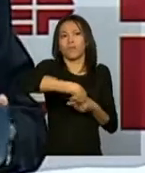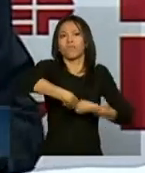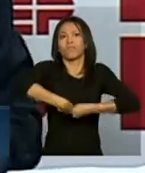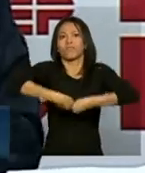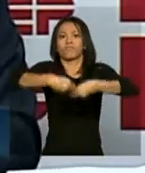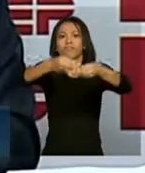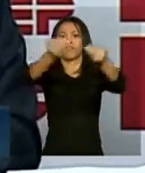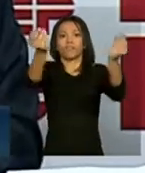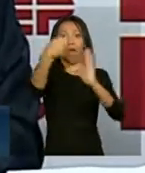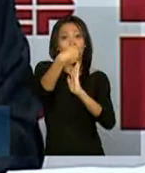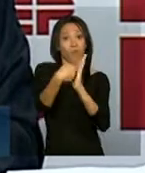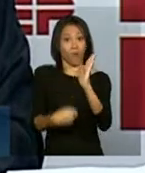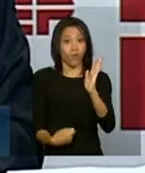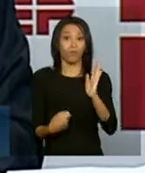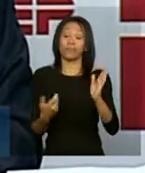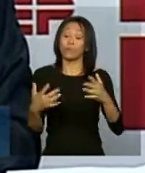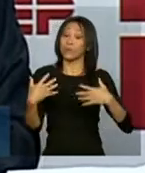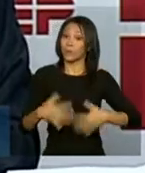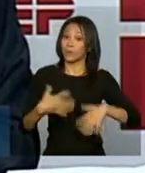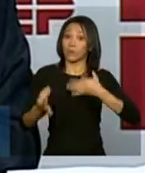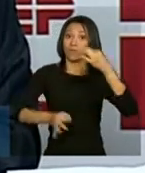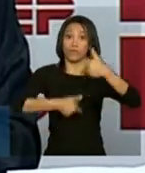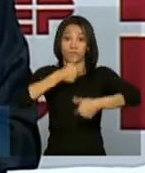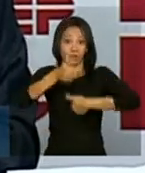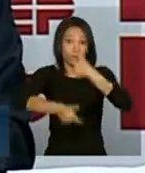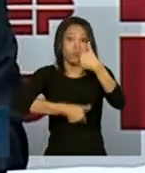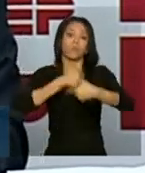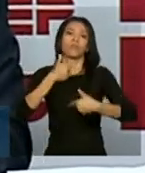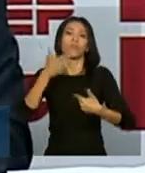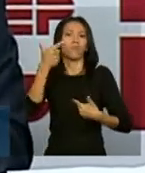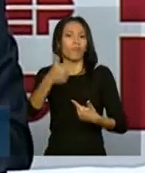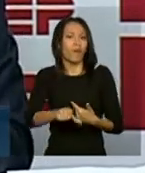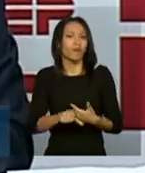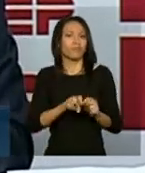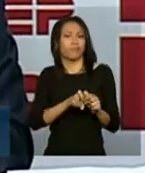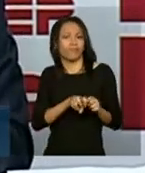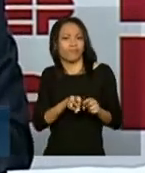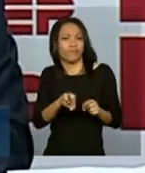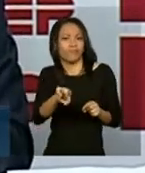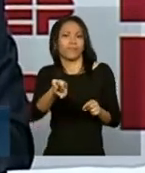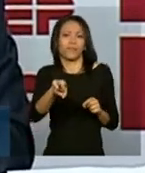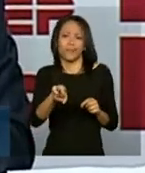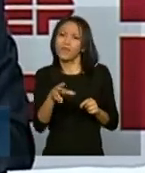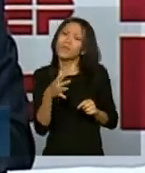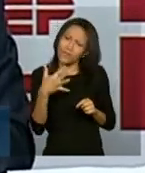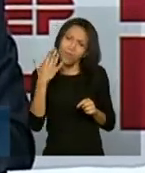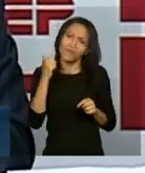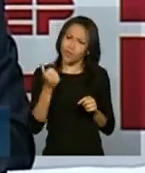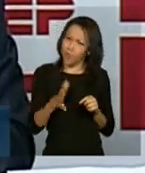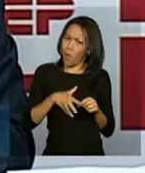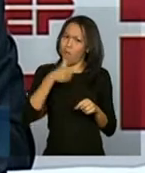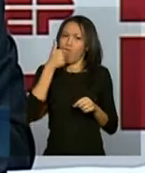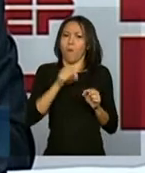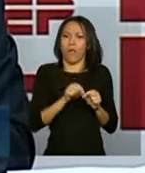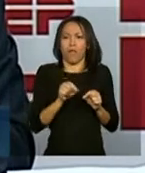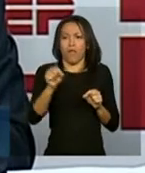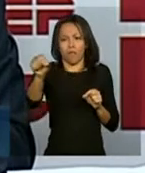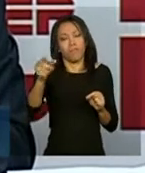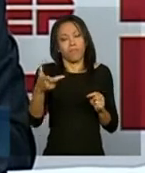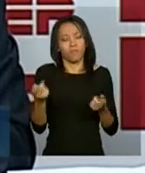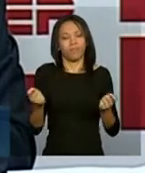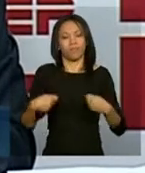estrutura operacional muito grande. Então, andar um pouquinho a mais, eu sei que não é o melhor, mas às vezes é